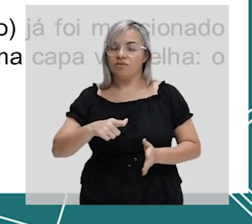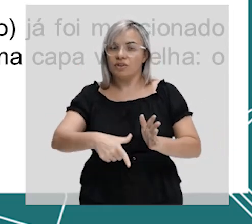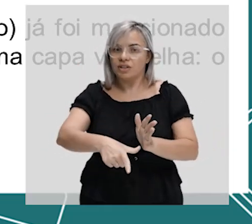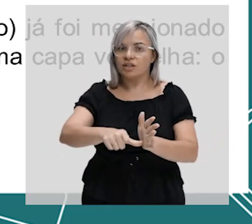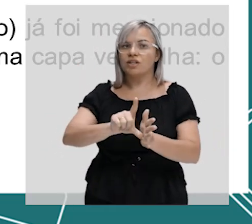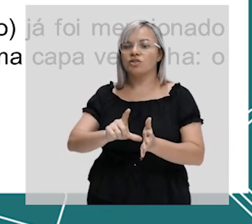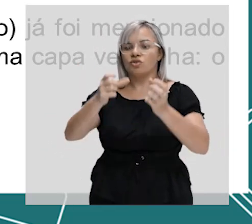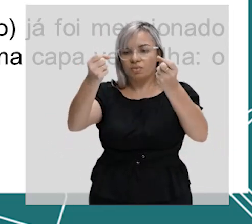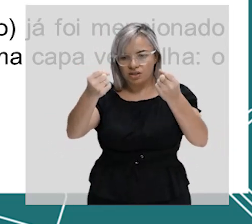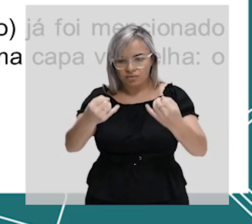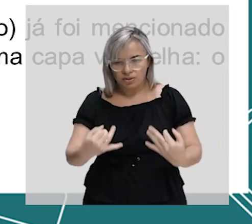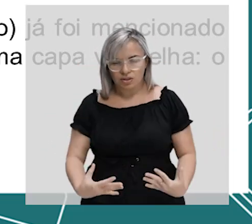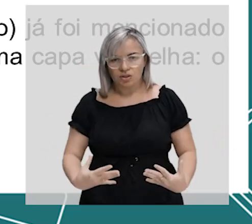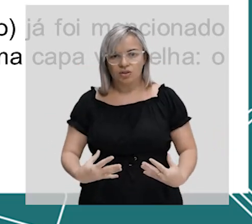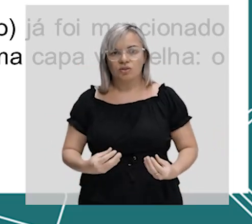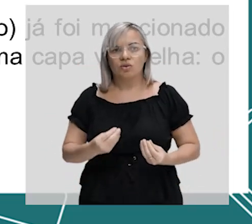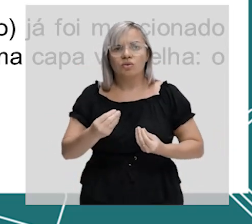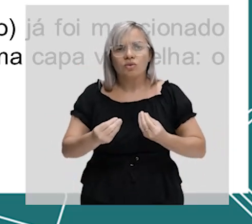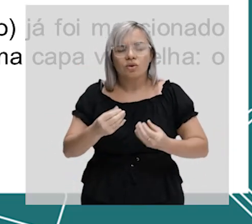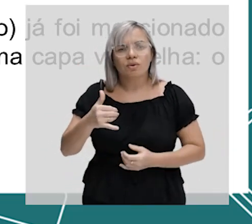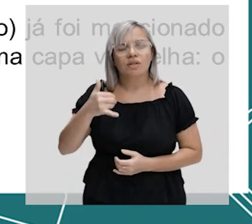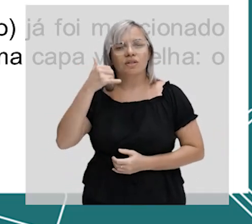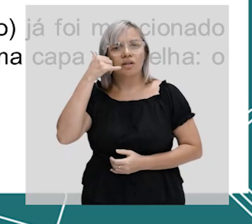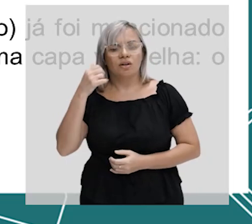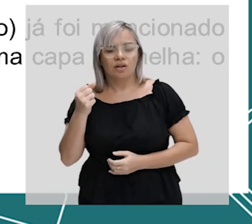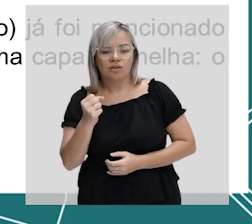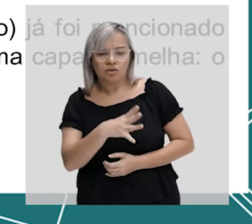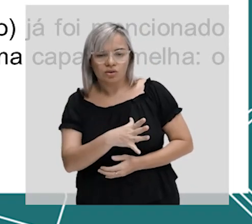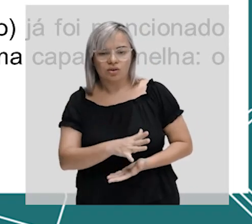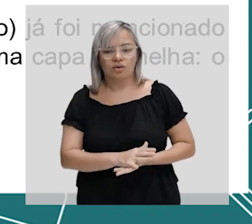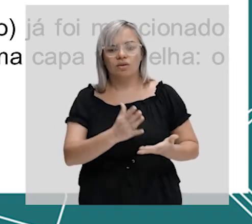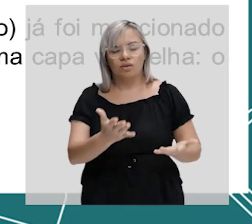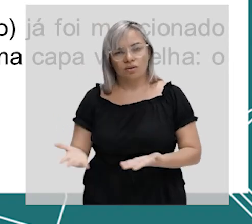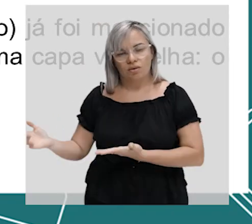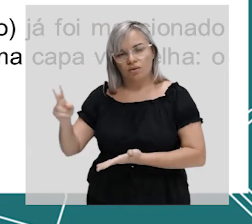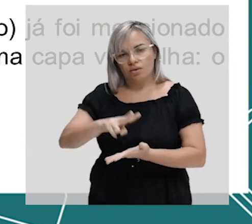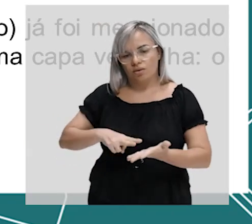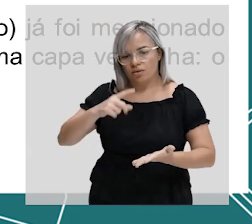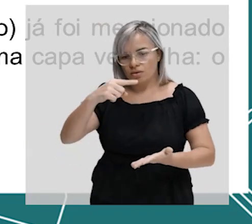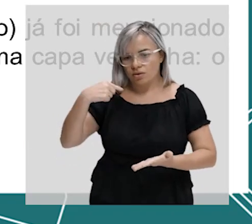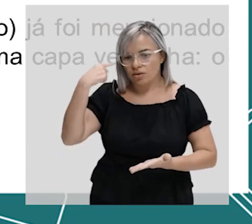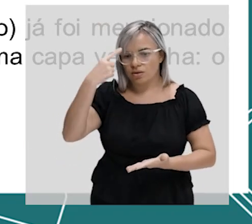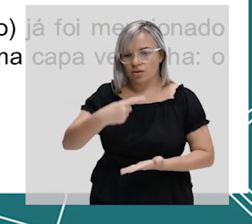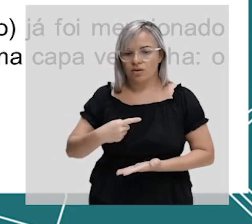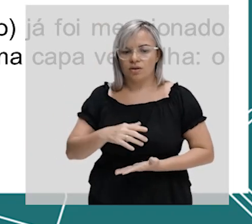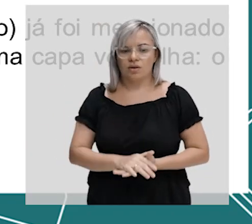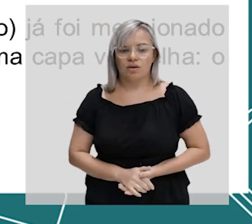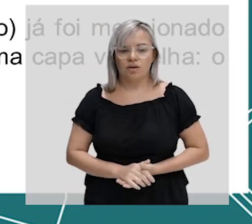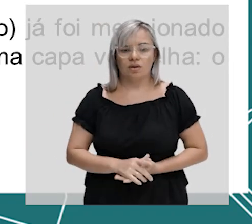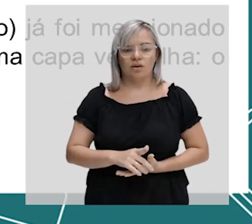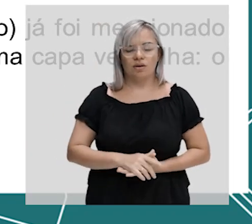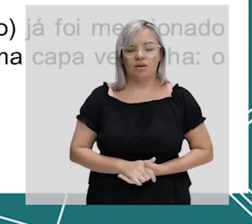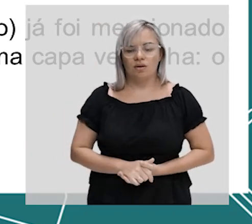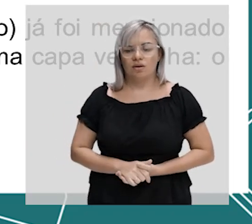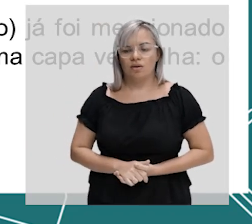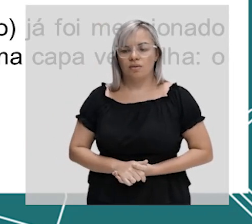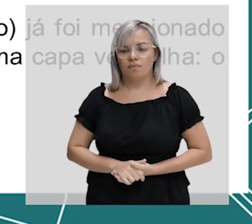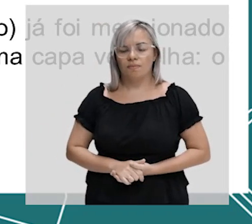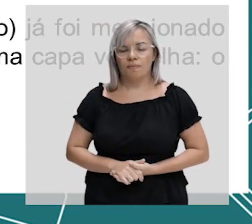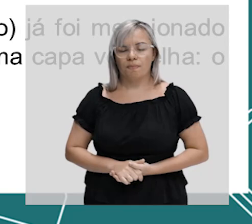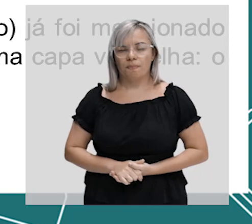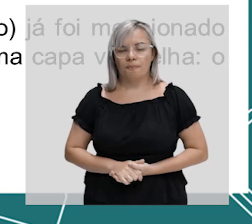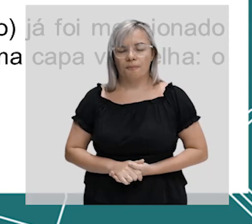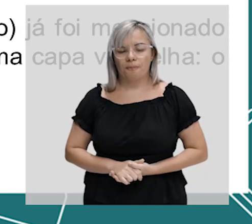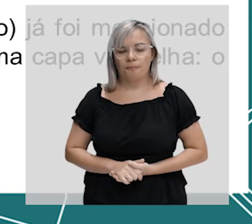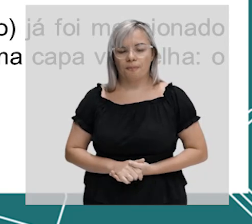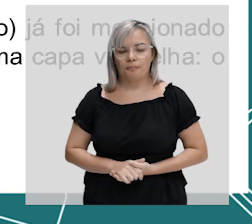desse celular. Pablo está leyendo un libro en portugués. El libro